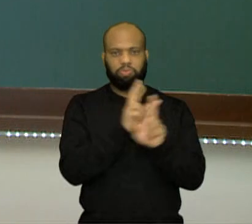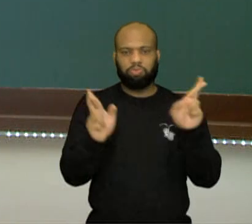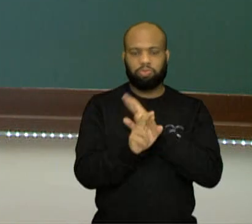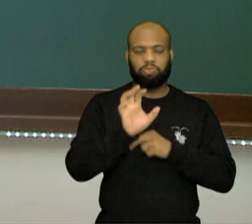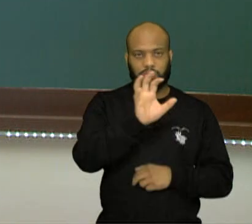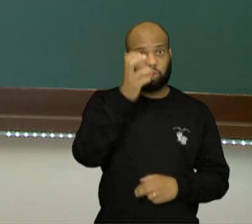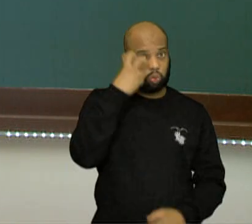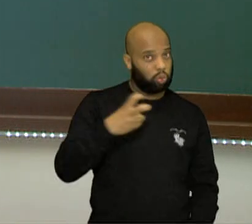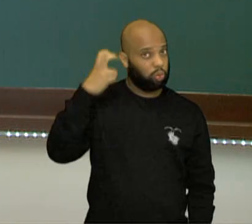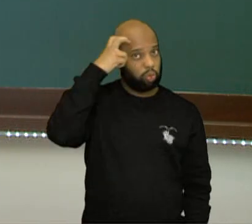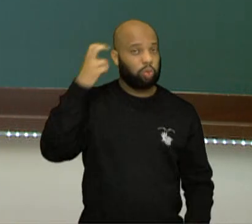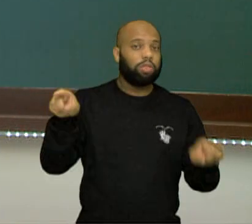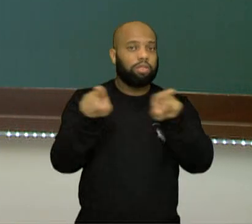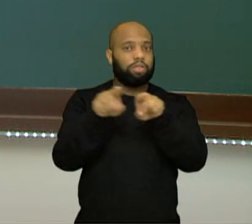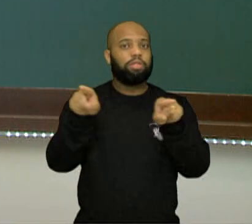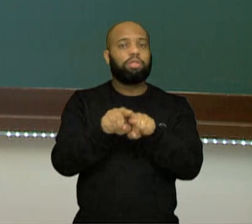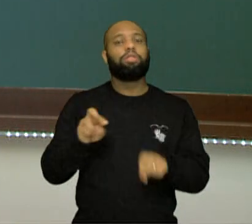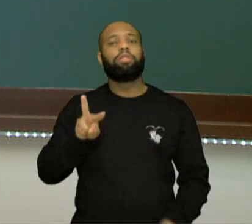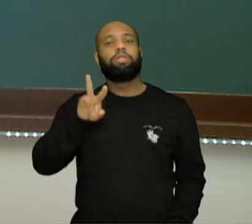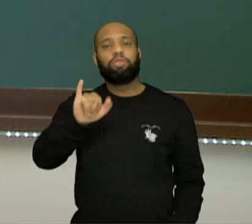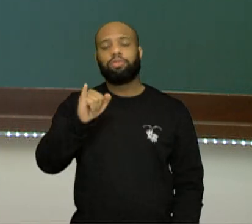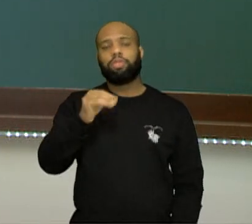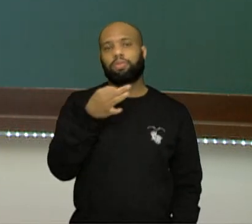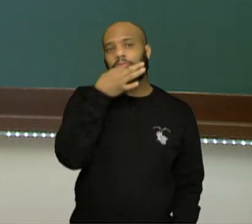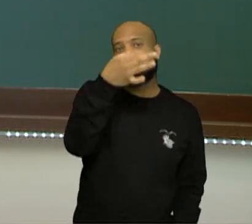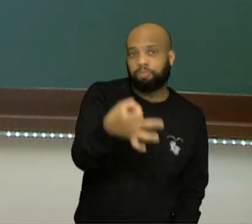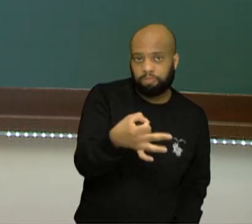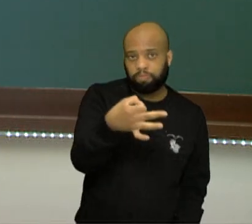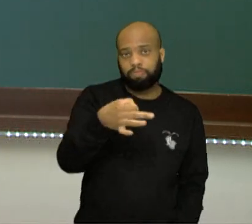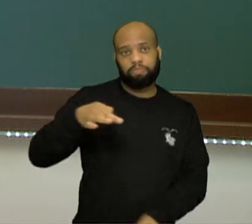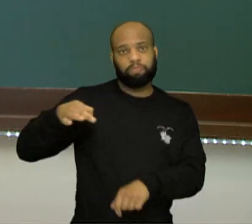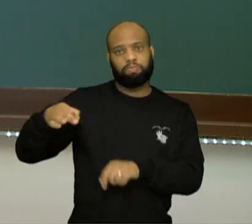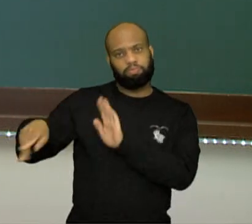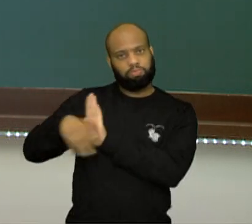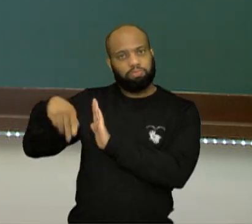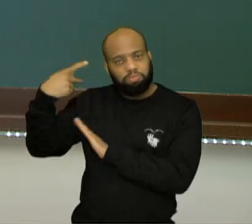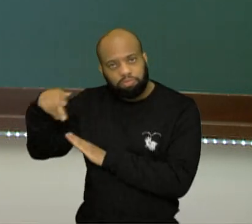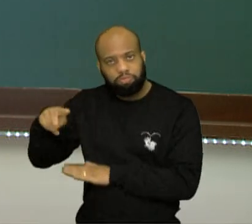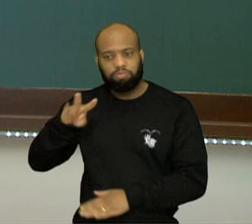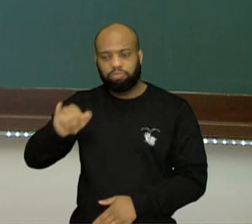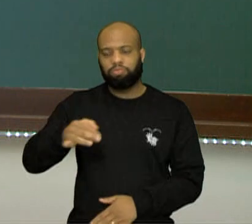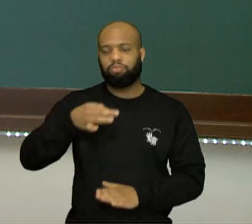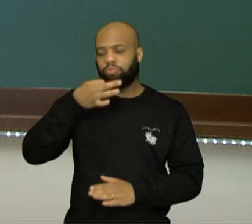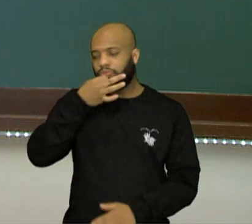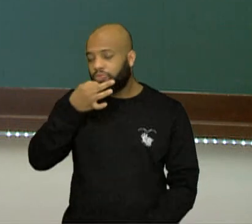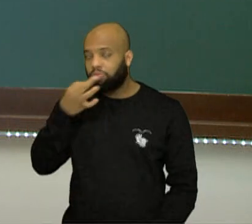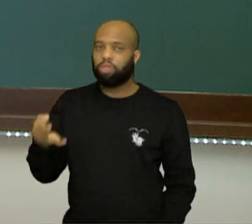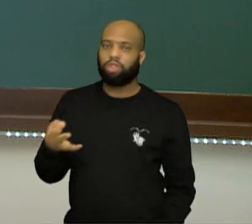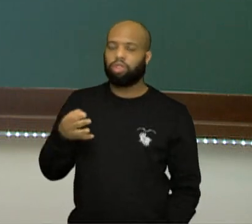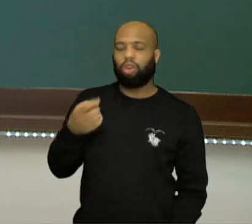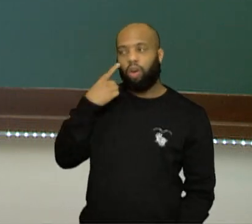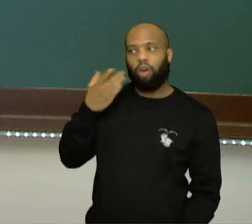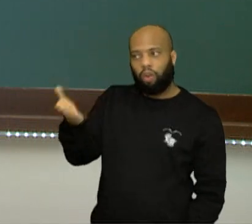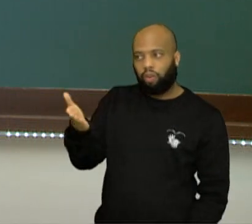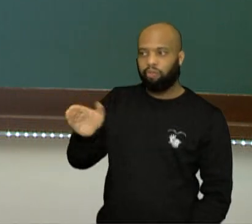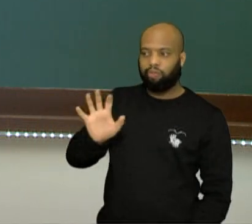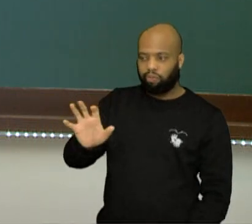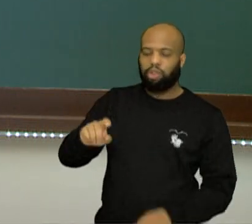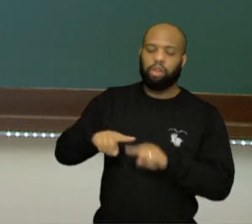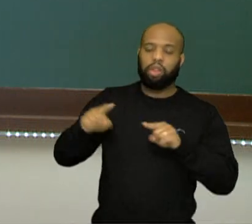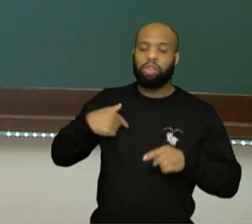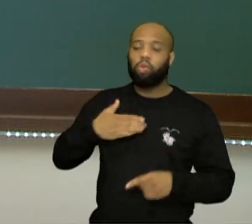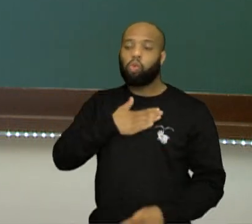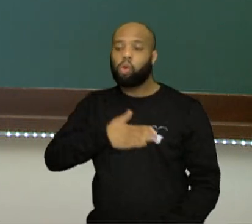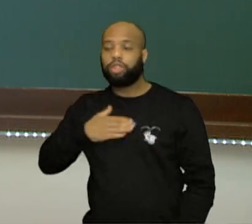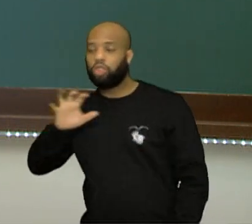ele vai também dar opinião, ele vai comentar, olha, a obra é essa e eu gostei, não